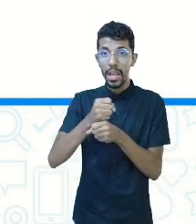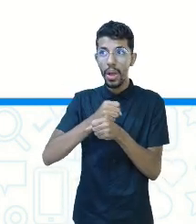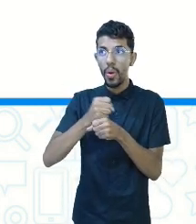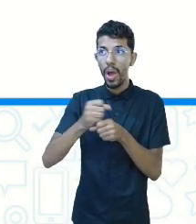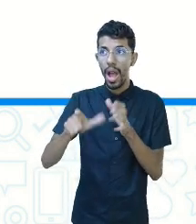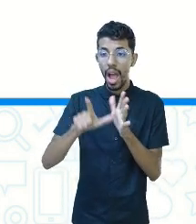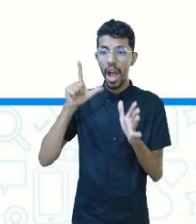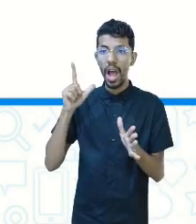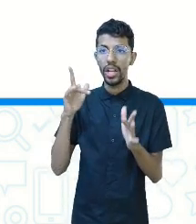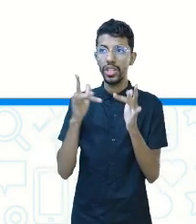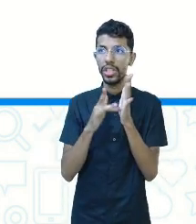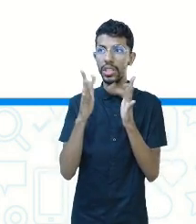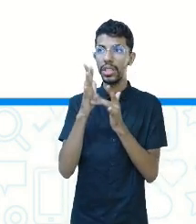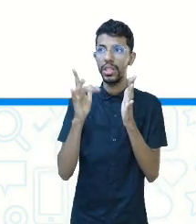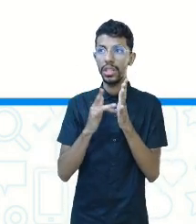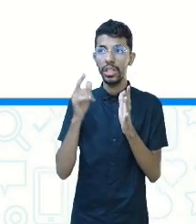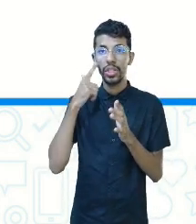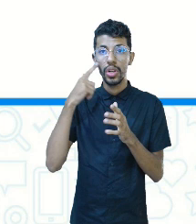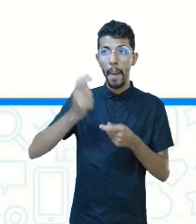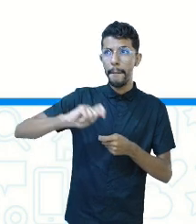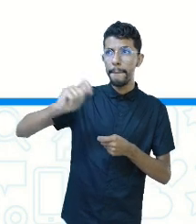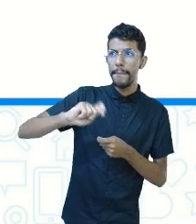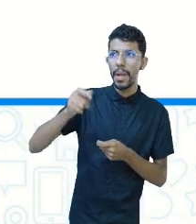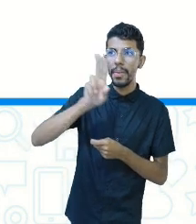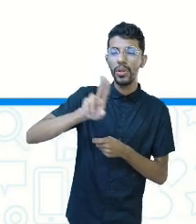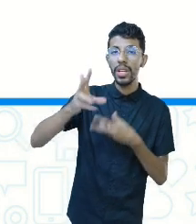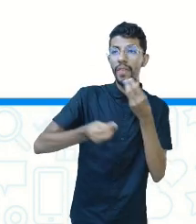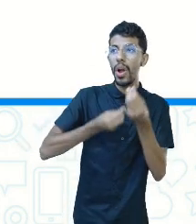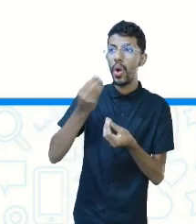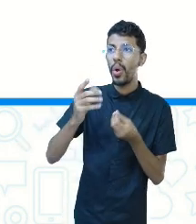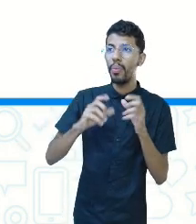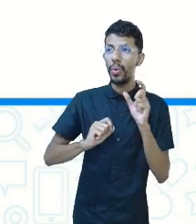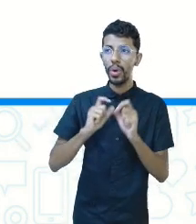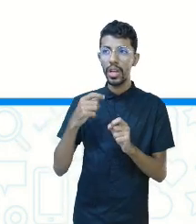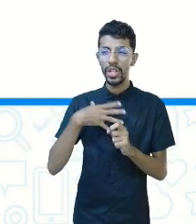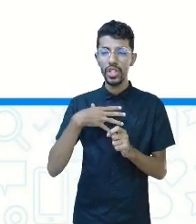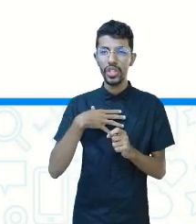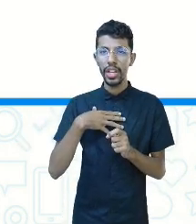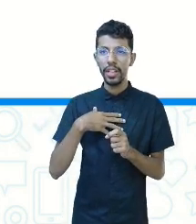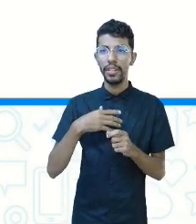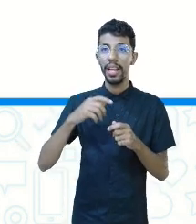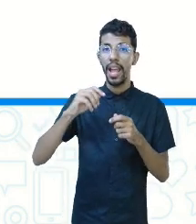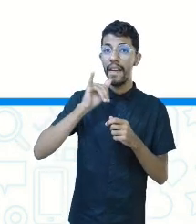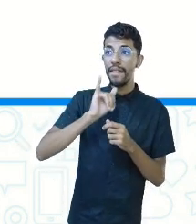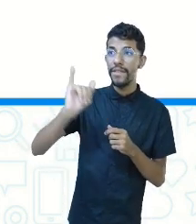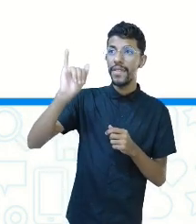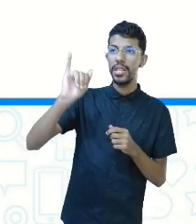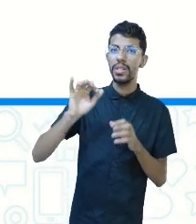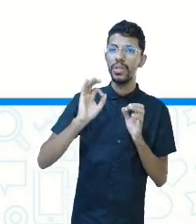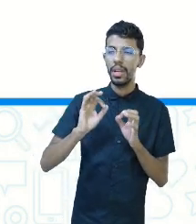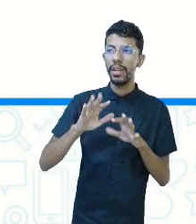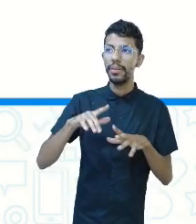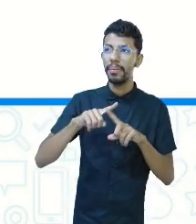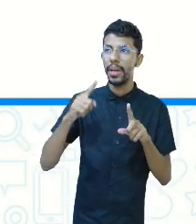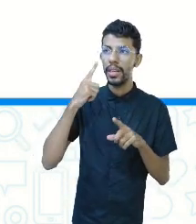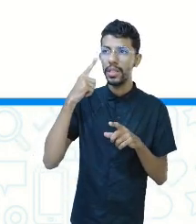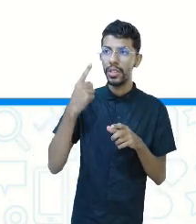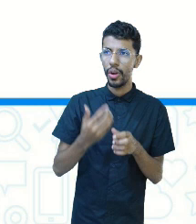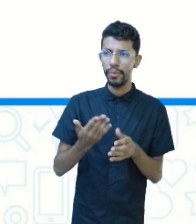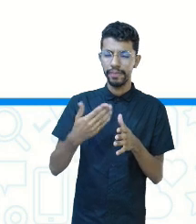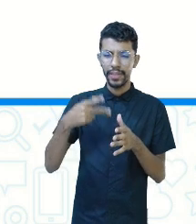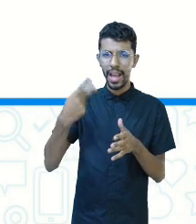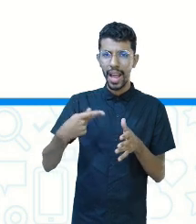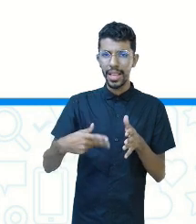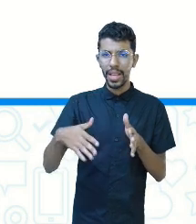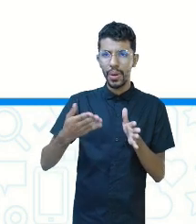de sinalização. Mas ao chegar ao Brasil, trazida pelos portugueses, a pipa se tornou somente uma forma